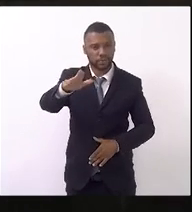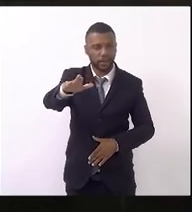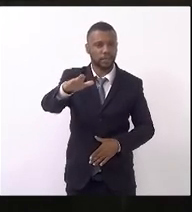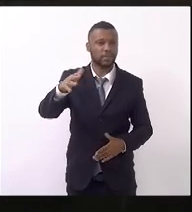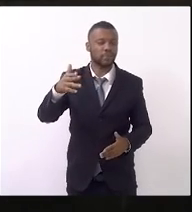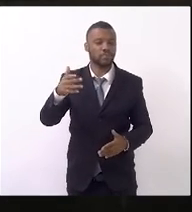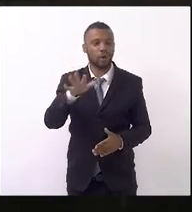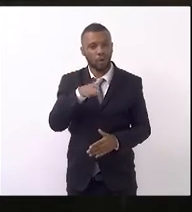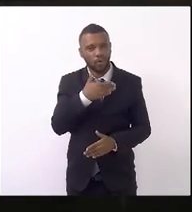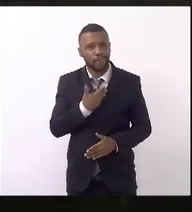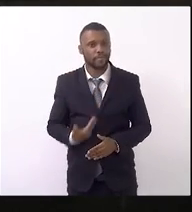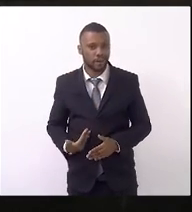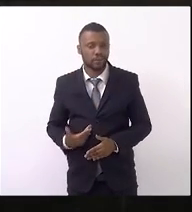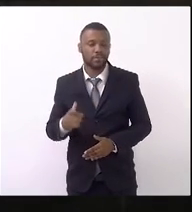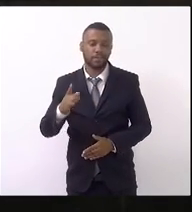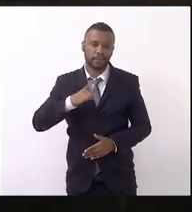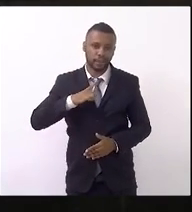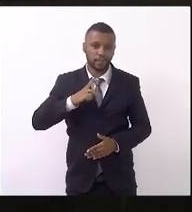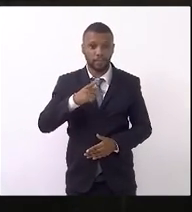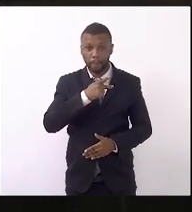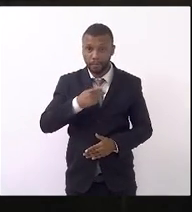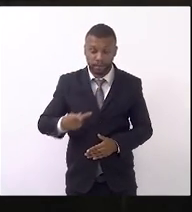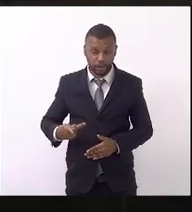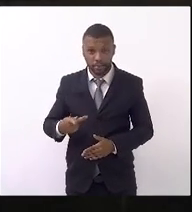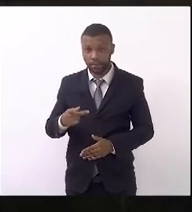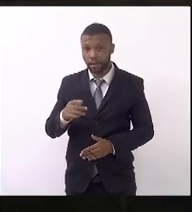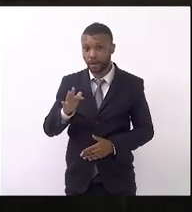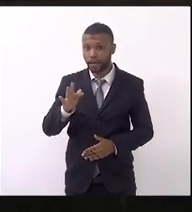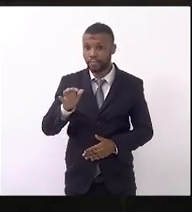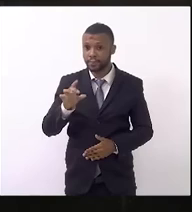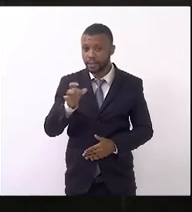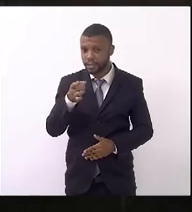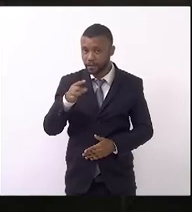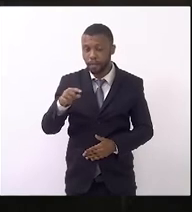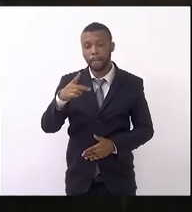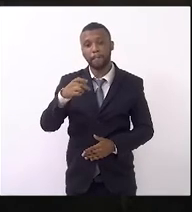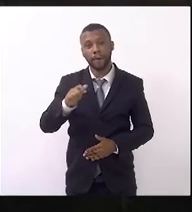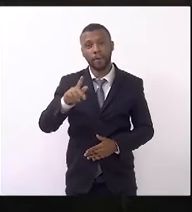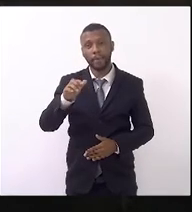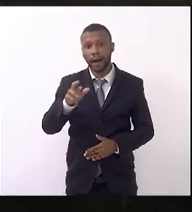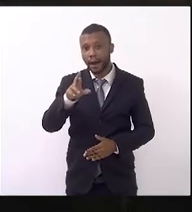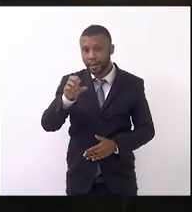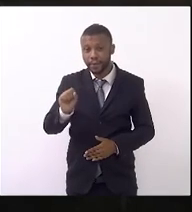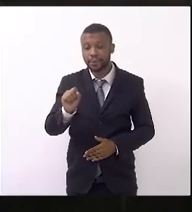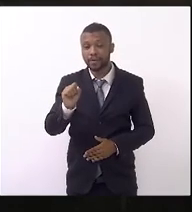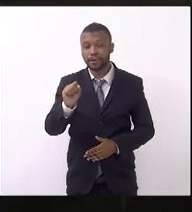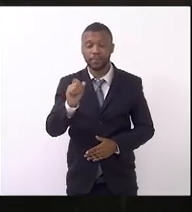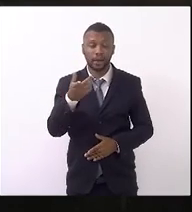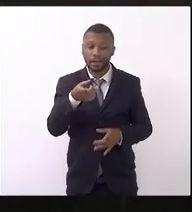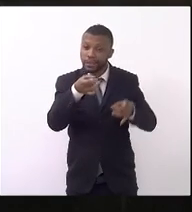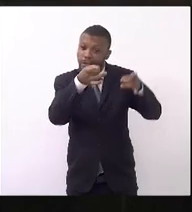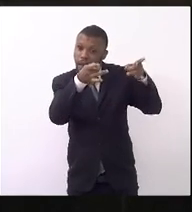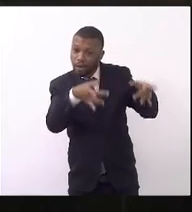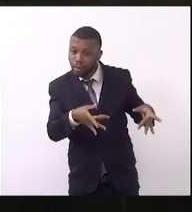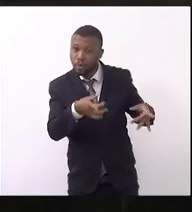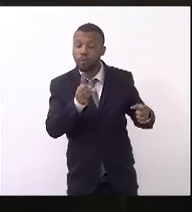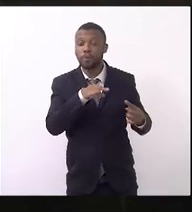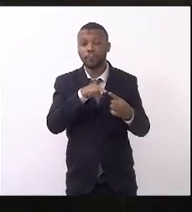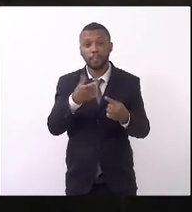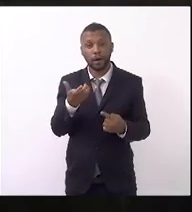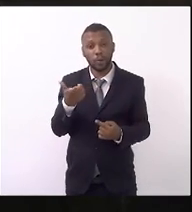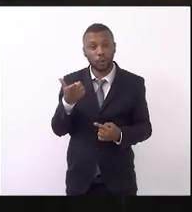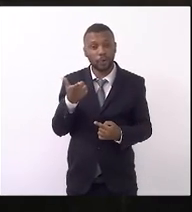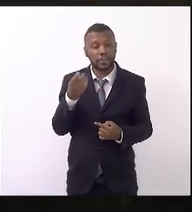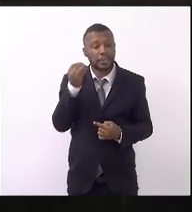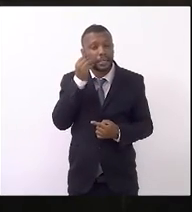é um governo que já teve como presidente da Fundação Palmares, e já foi tarde, saiu para ser candidato, que